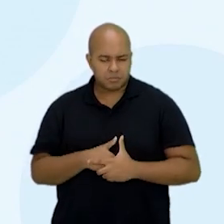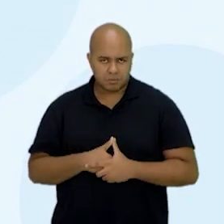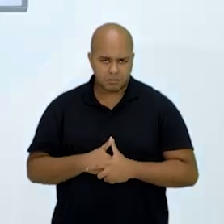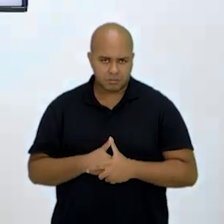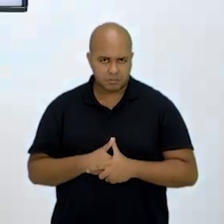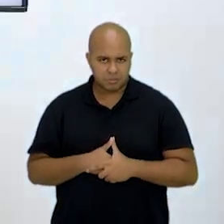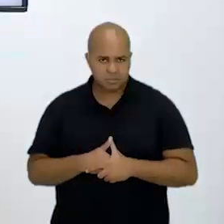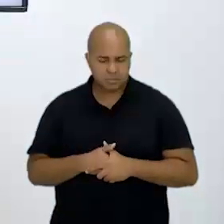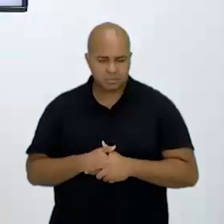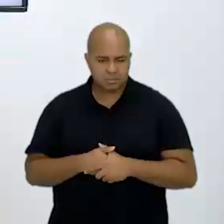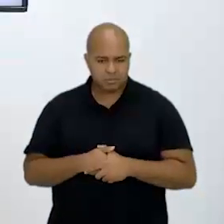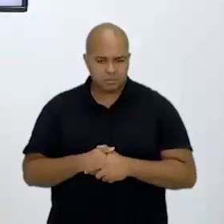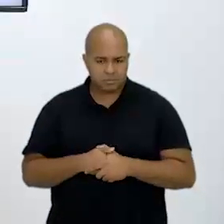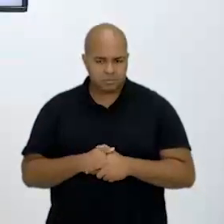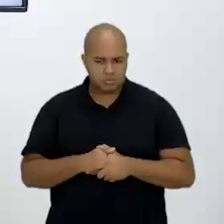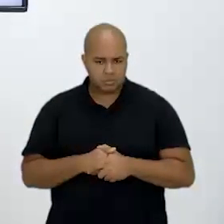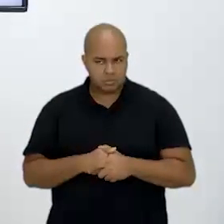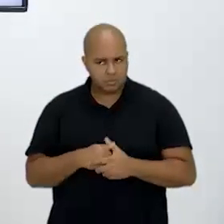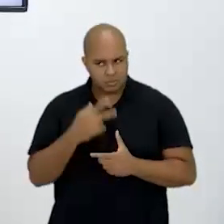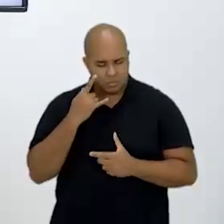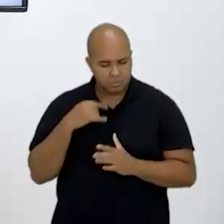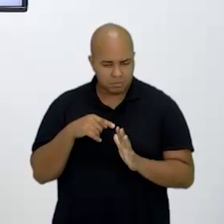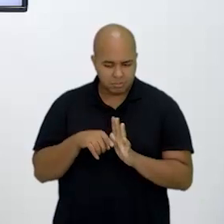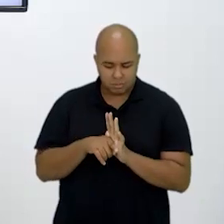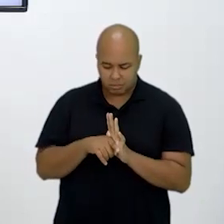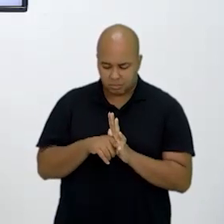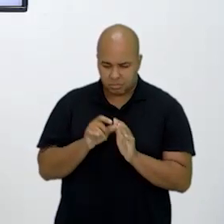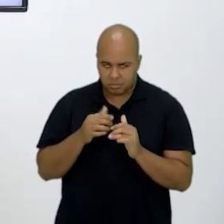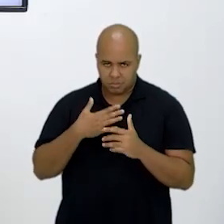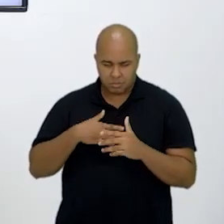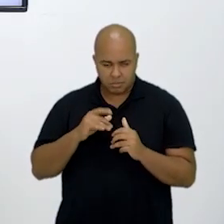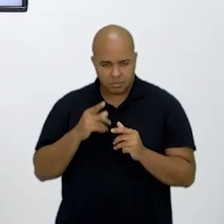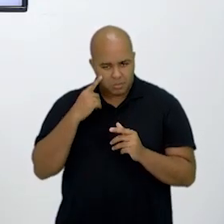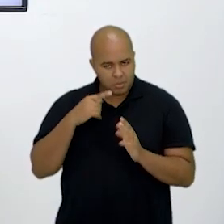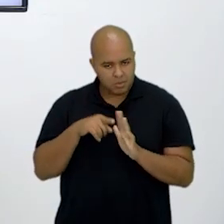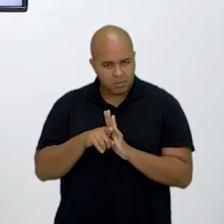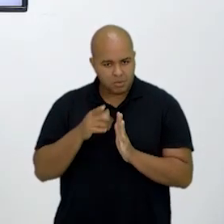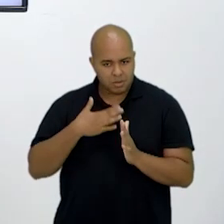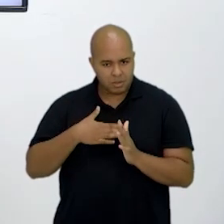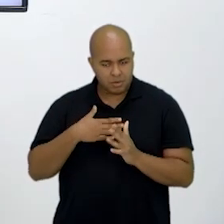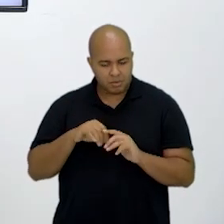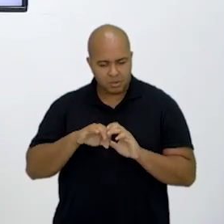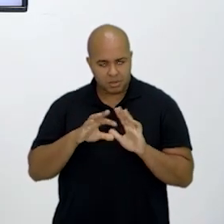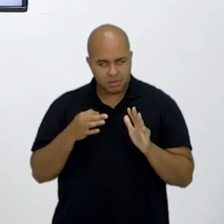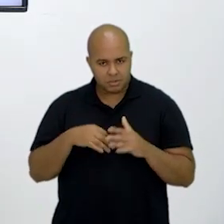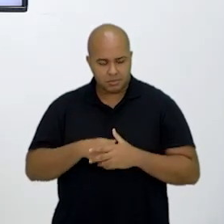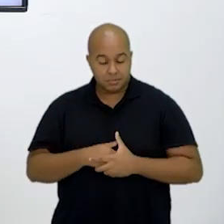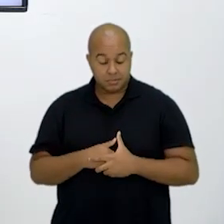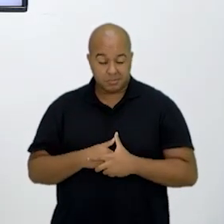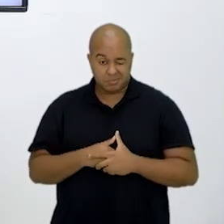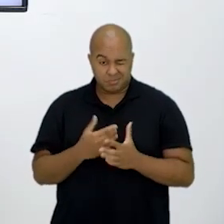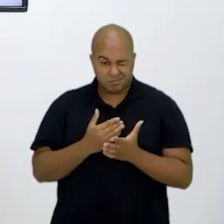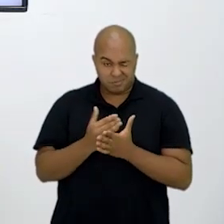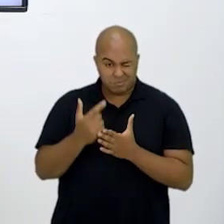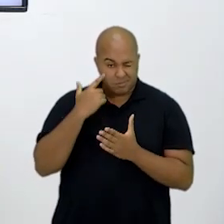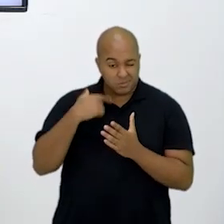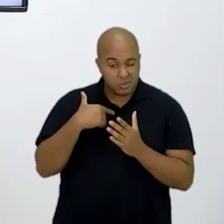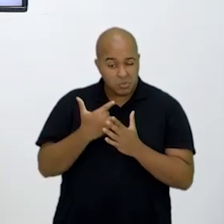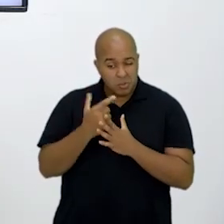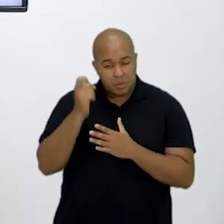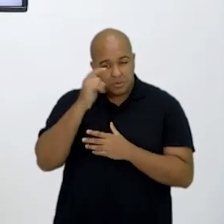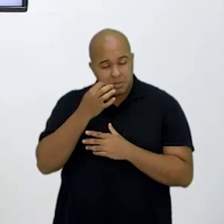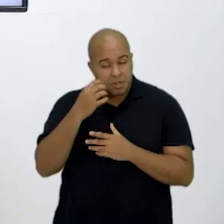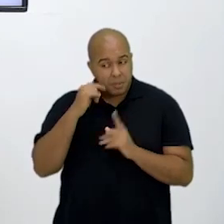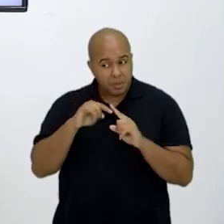Ok acho que a question ficou tranquila né a pergunta ficou mais clara o comecinho tá um pouco mais